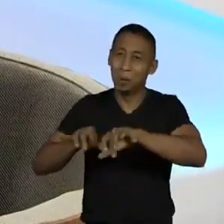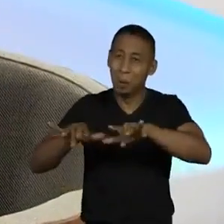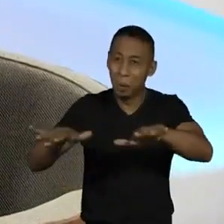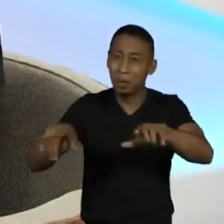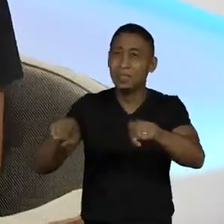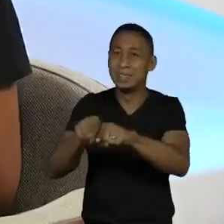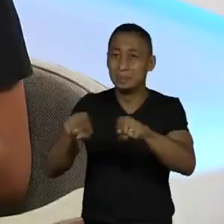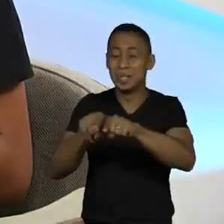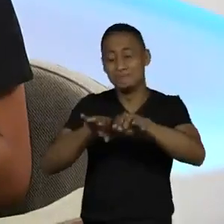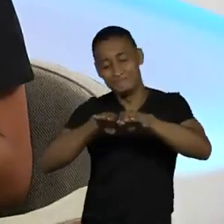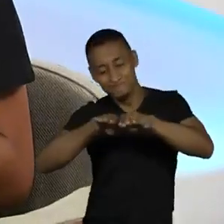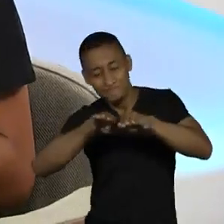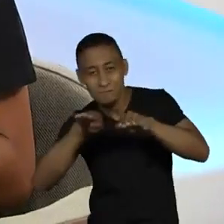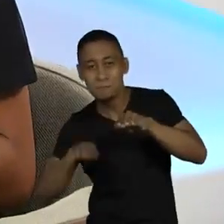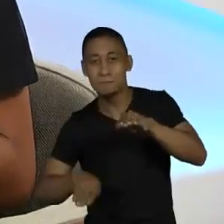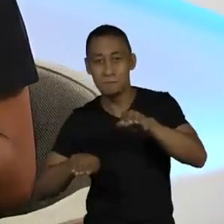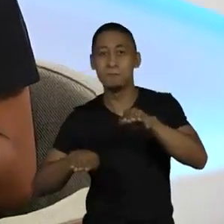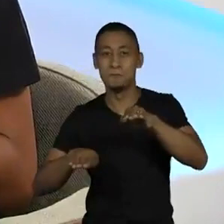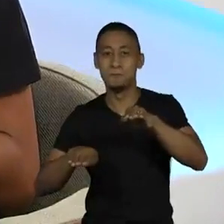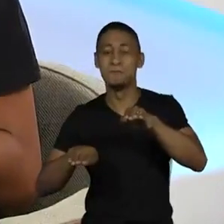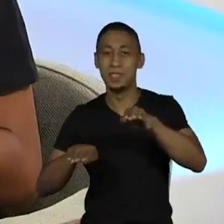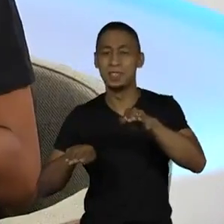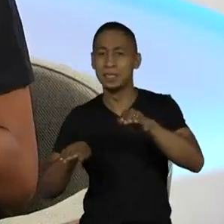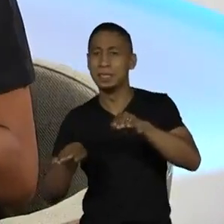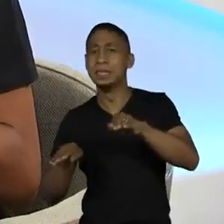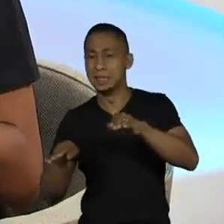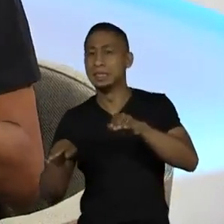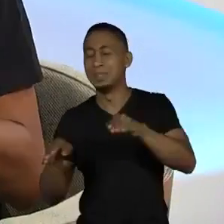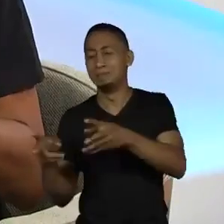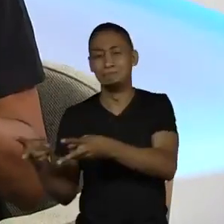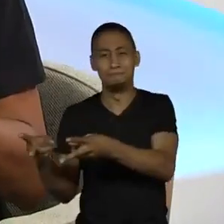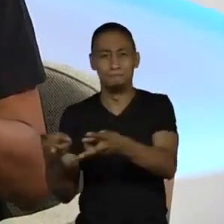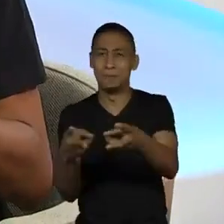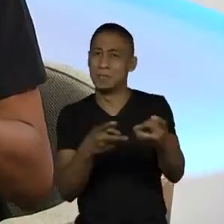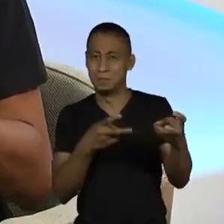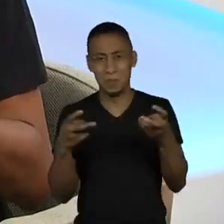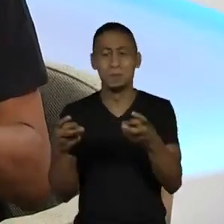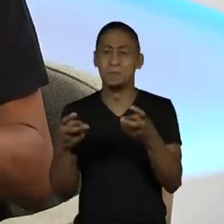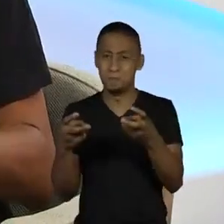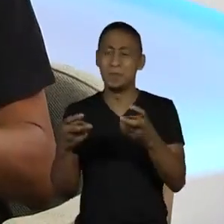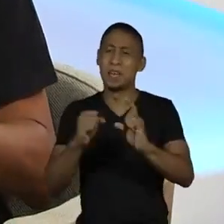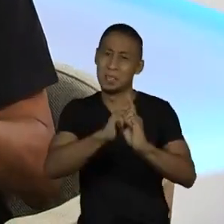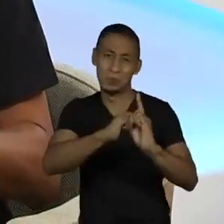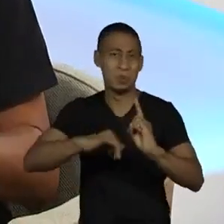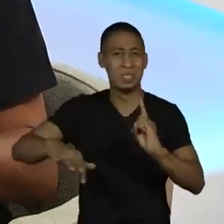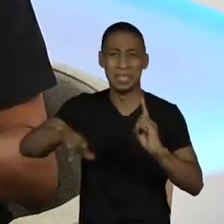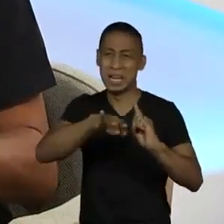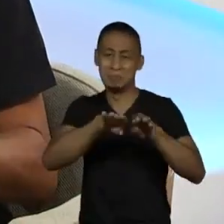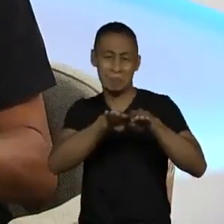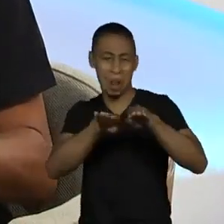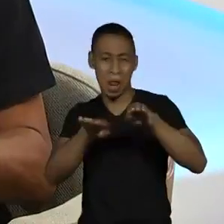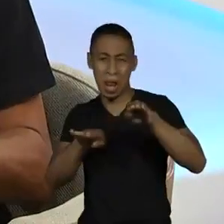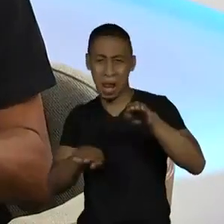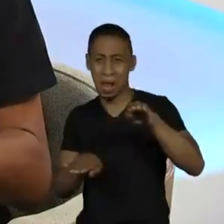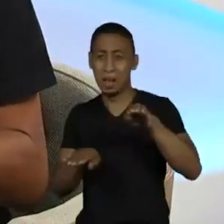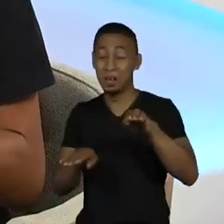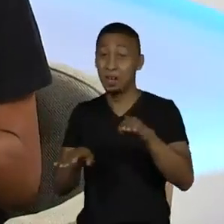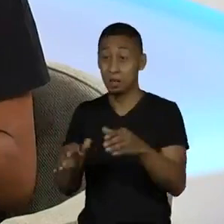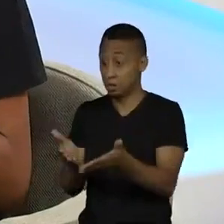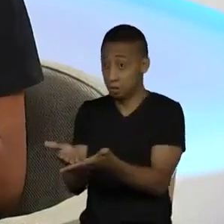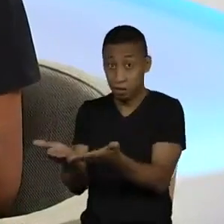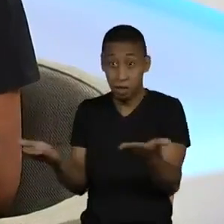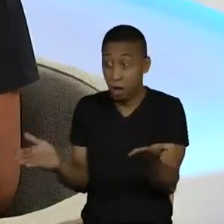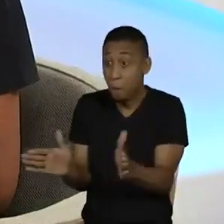a desigualdade social tem provocado um cigarro o cinto social na camada mais pobre da sociedade